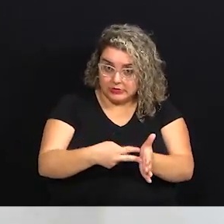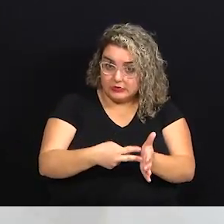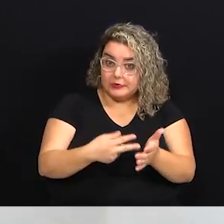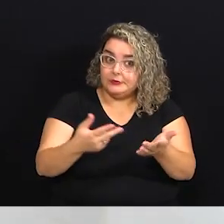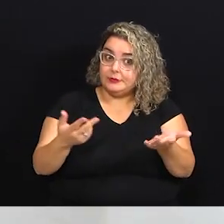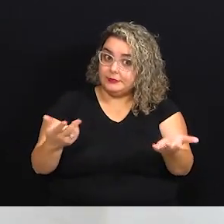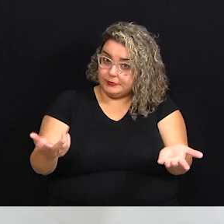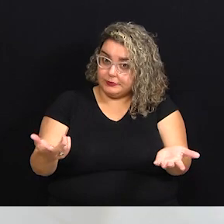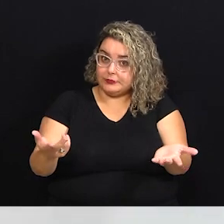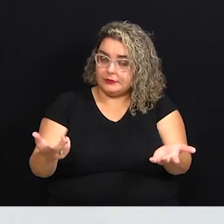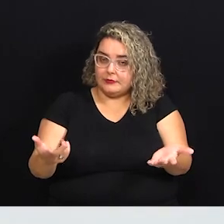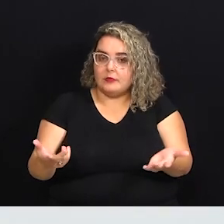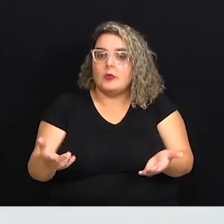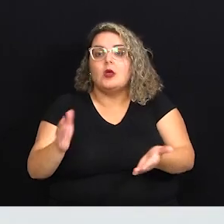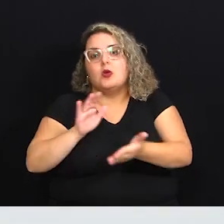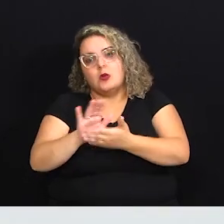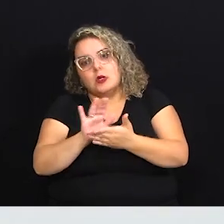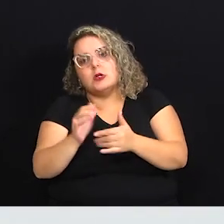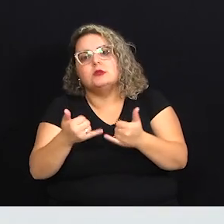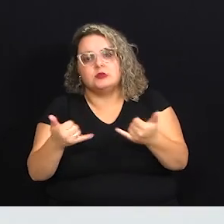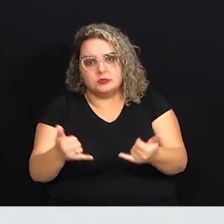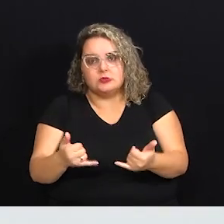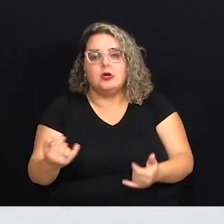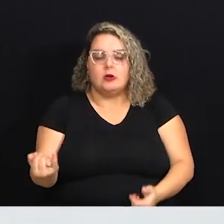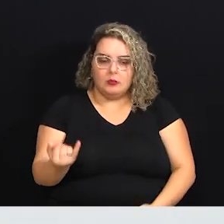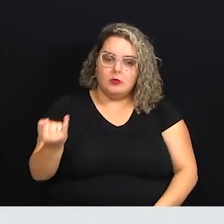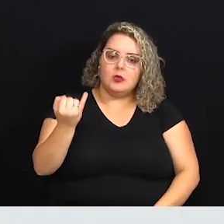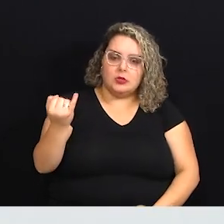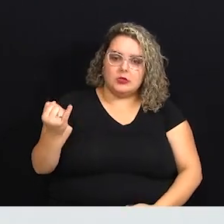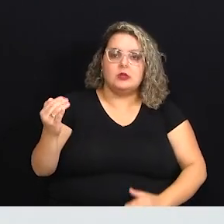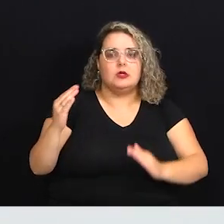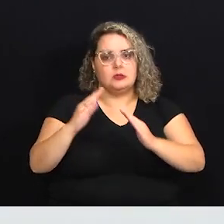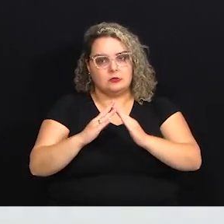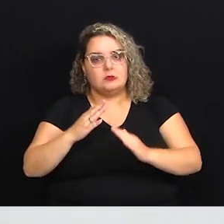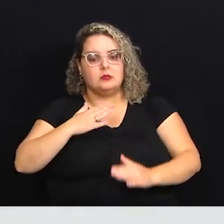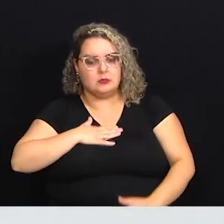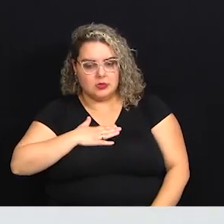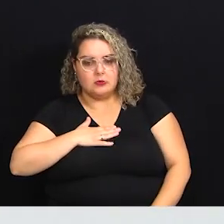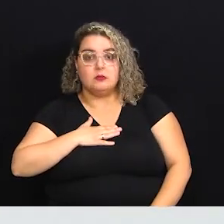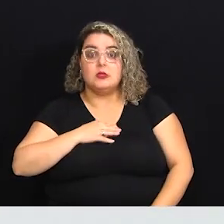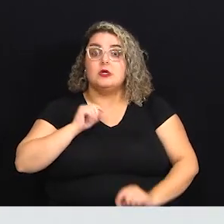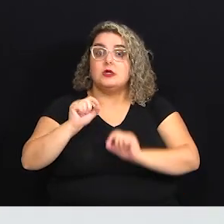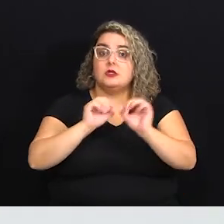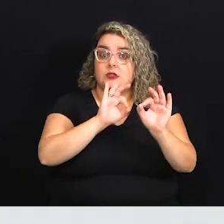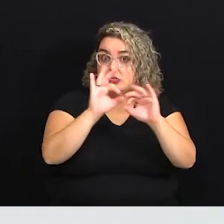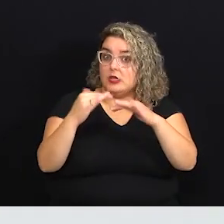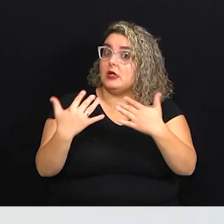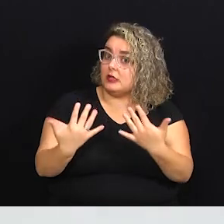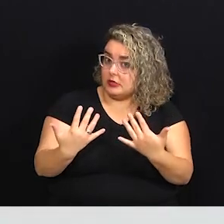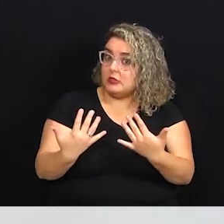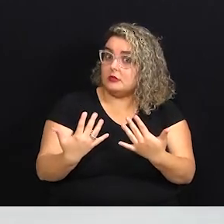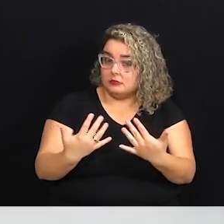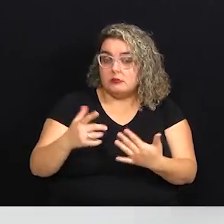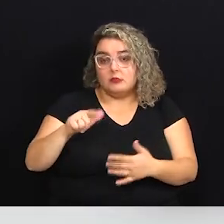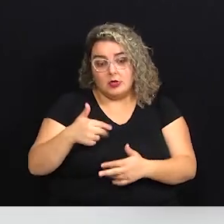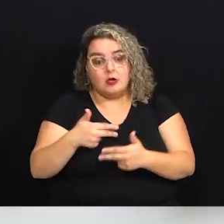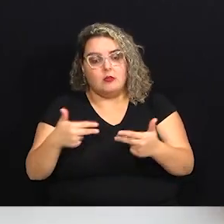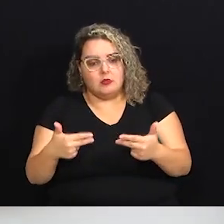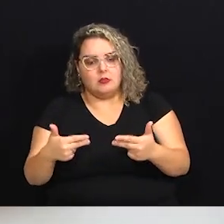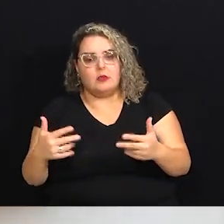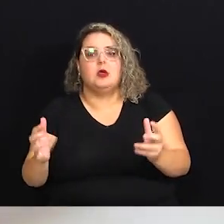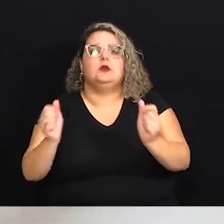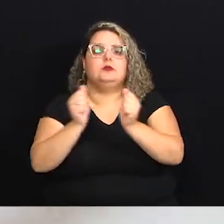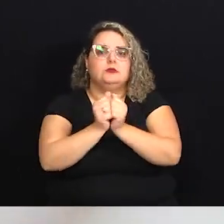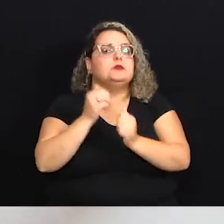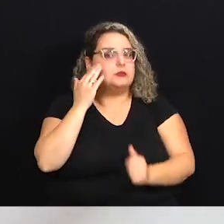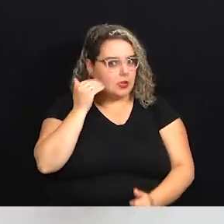anos ligado, então o consumo já fica bastante expressivo na sua casa, na minha casa, na casa de quem está assistindo. É